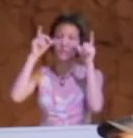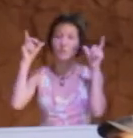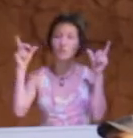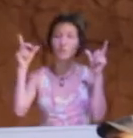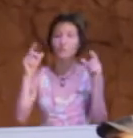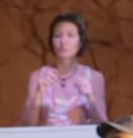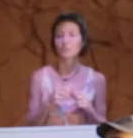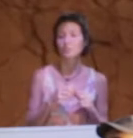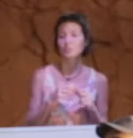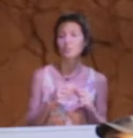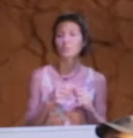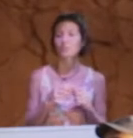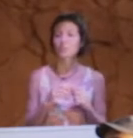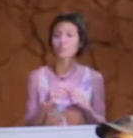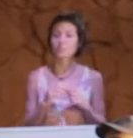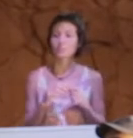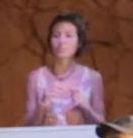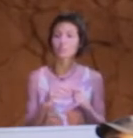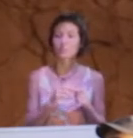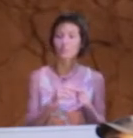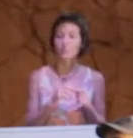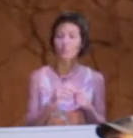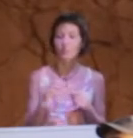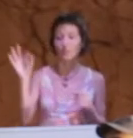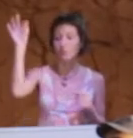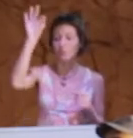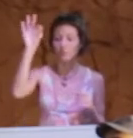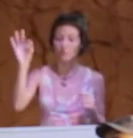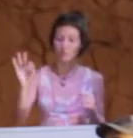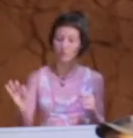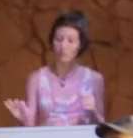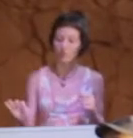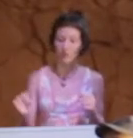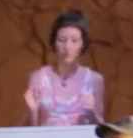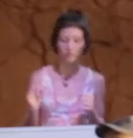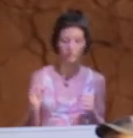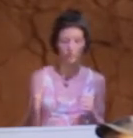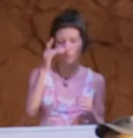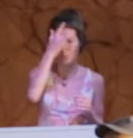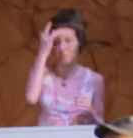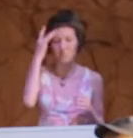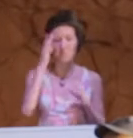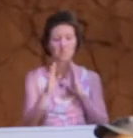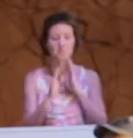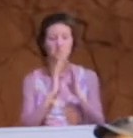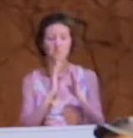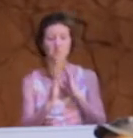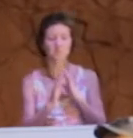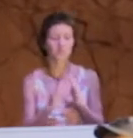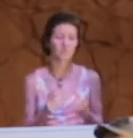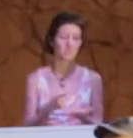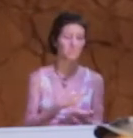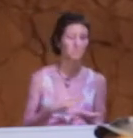dele. Tem tempo que o vagalume cai no chão, que você acha, olha, acha que é um graveto, que acha que está morto, tudo isso